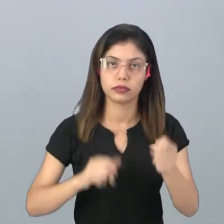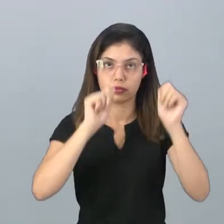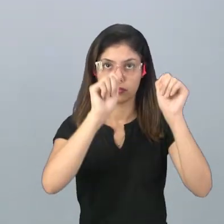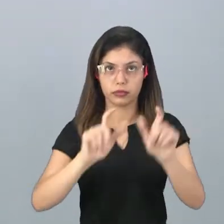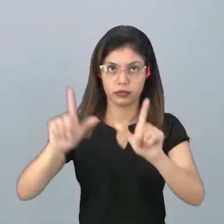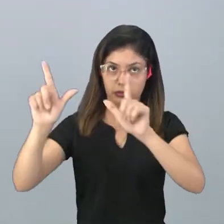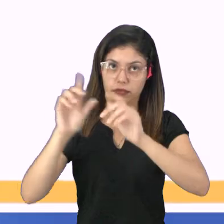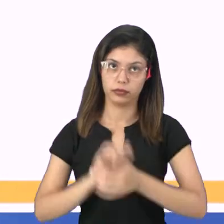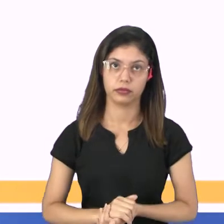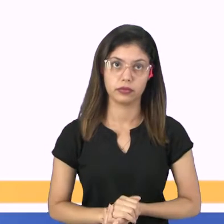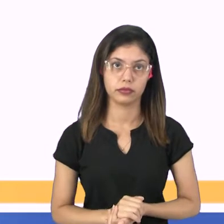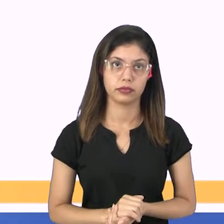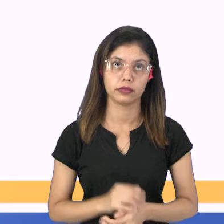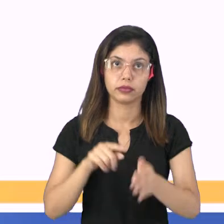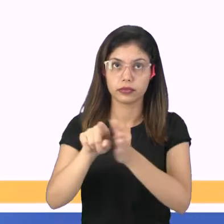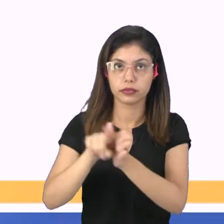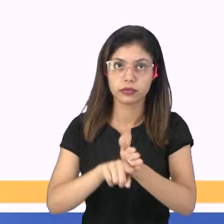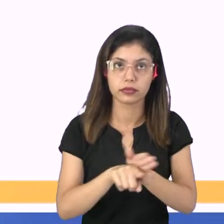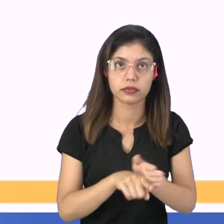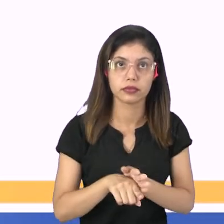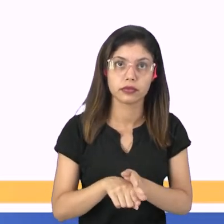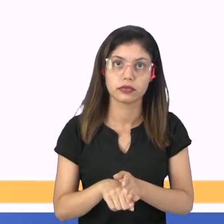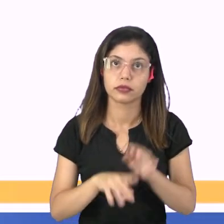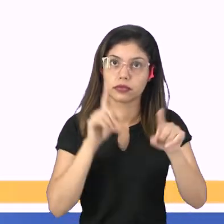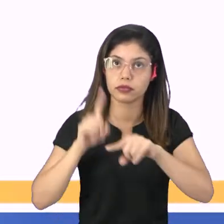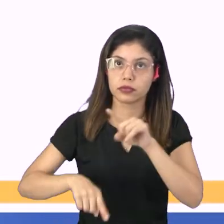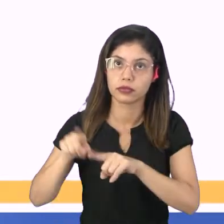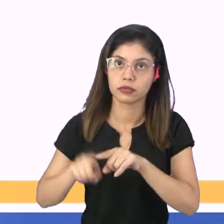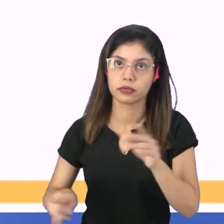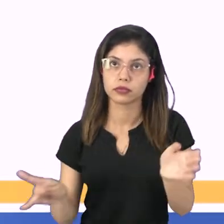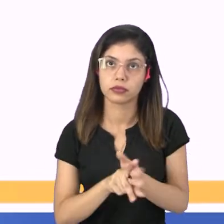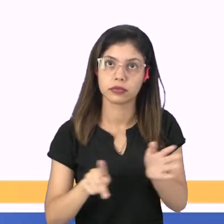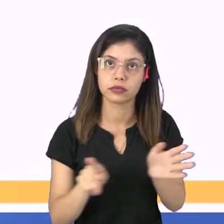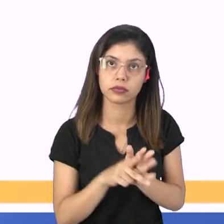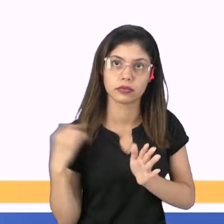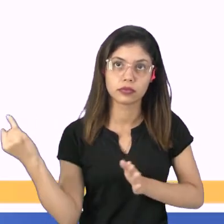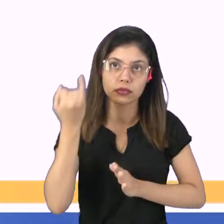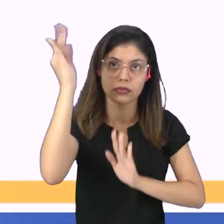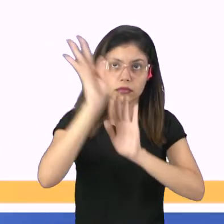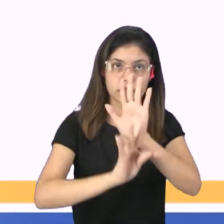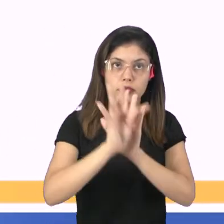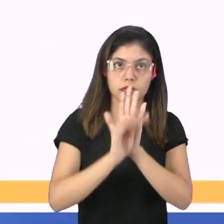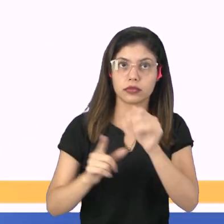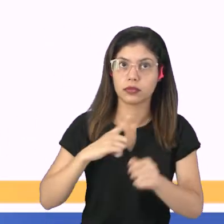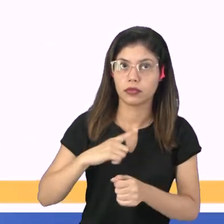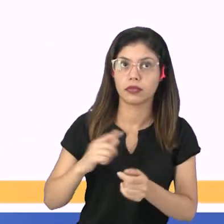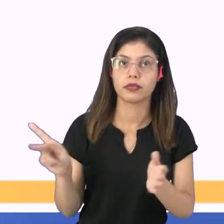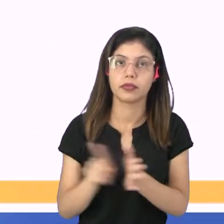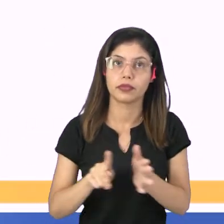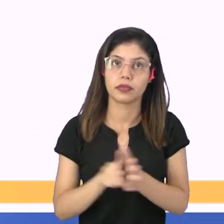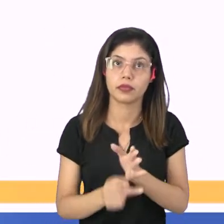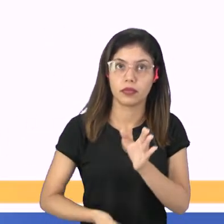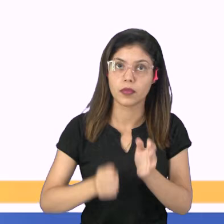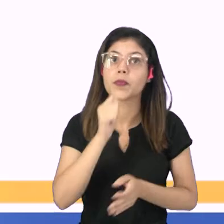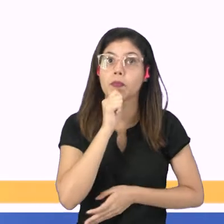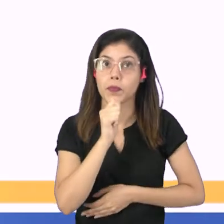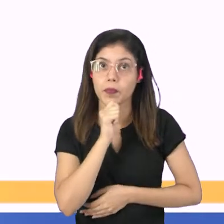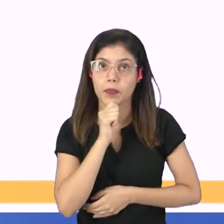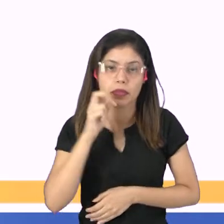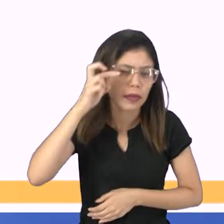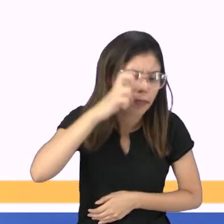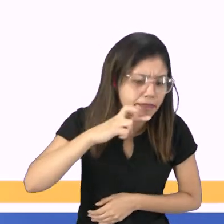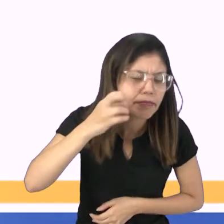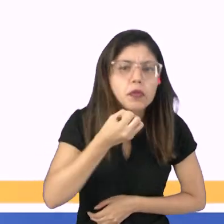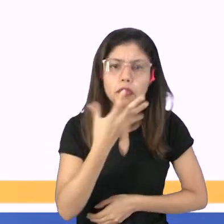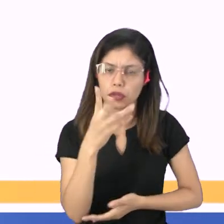na leitura aí na telinha. Ó, pesquisar e coletar materiais são essenciais para que o texto tenha